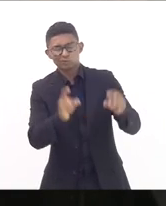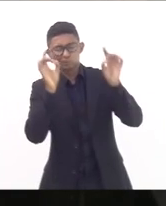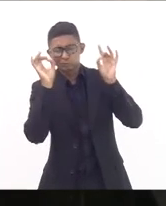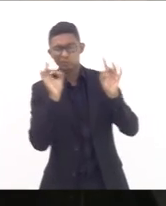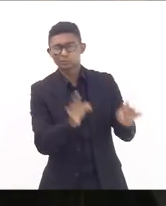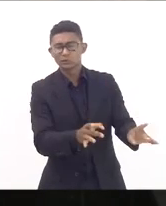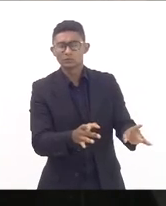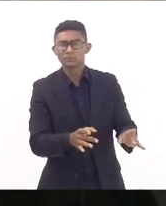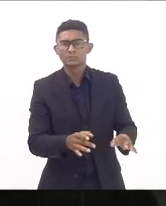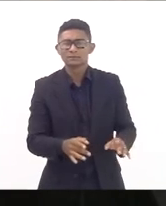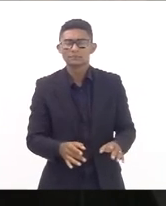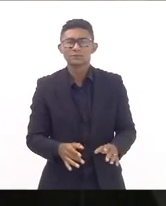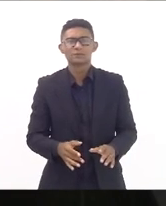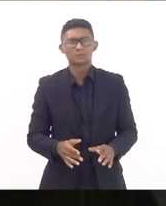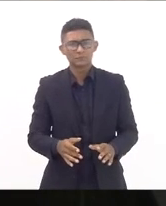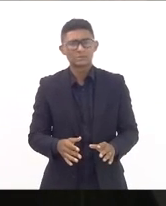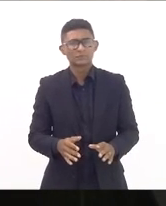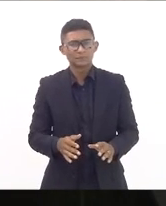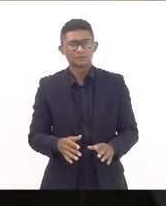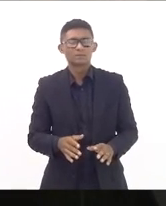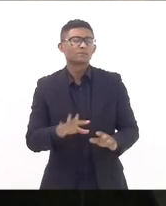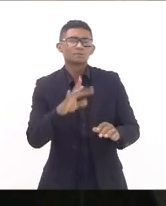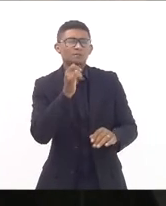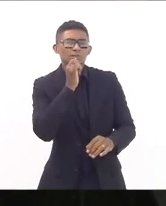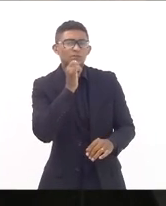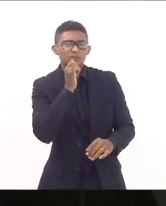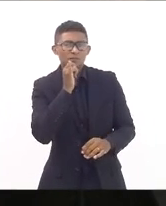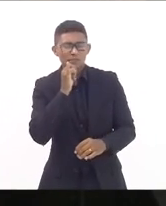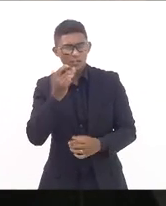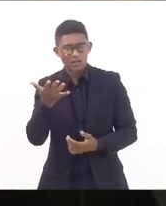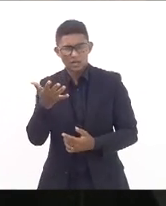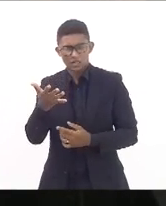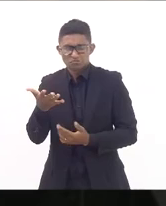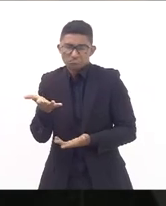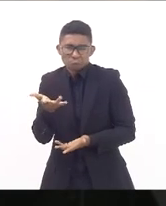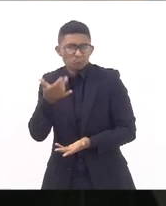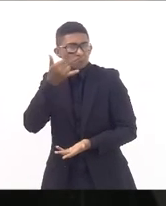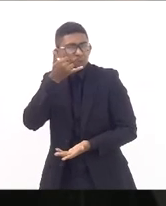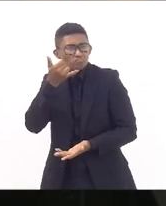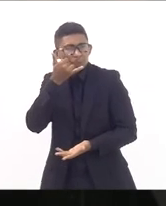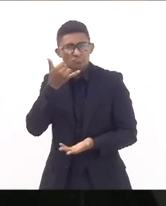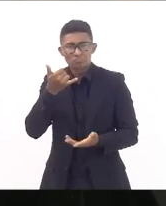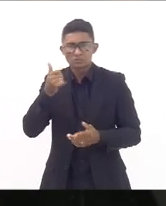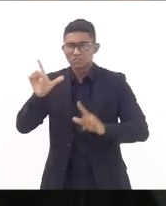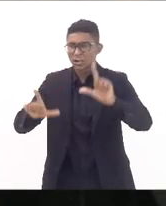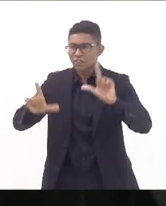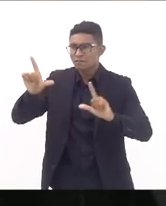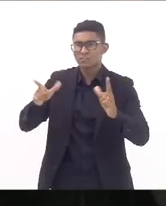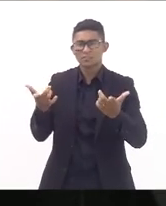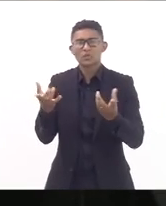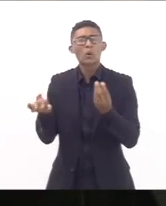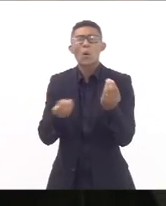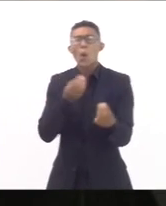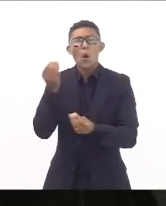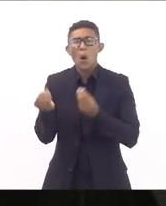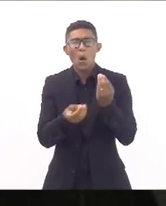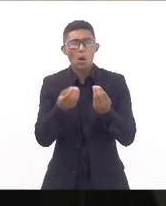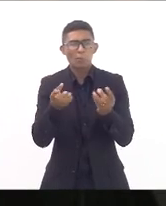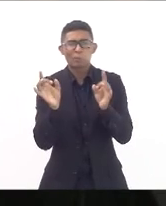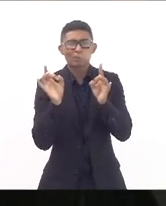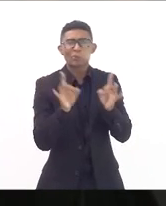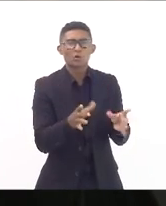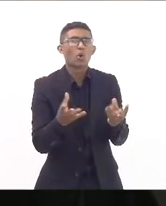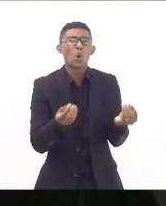mas se tratando de um eletroeletrônico, como é que ele é feito esse descarte? Então, nós apresentamos esse projeto de